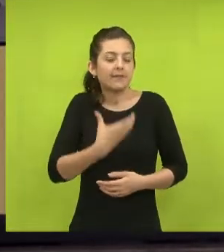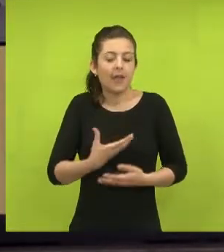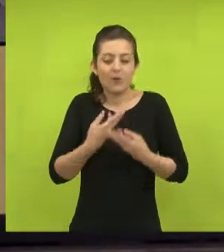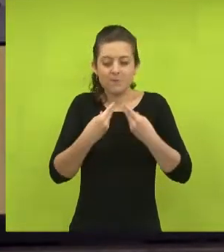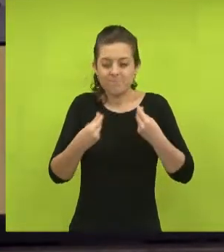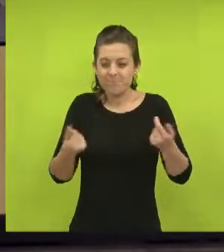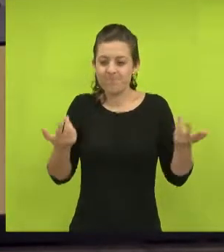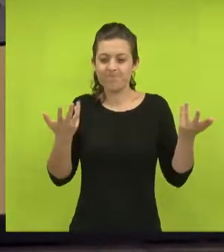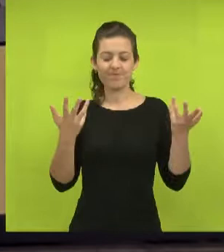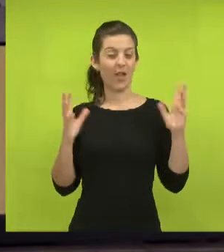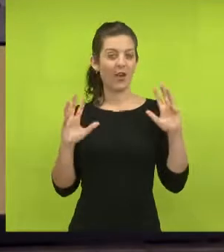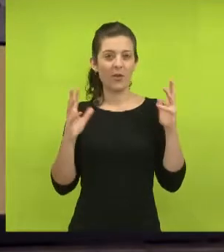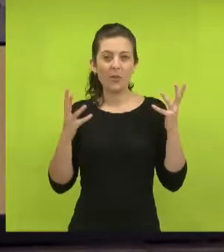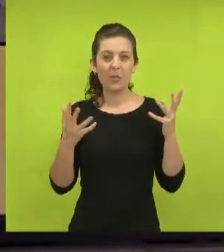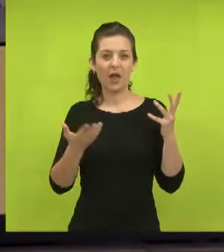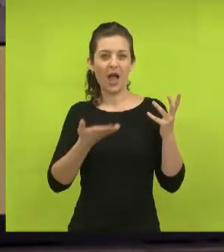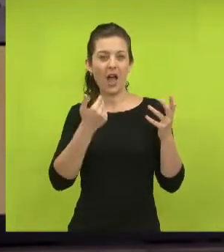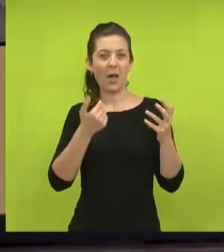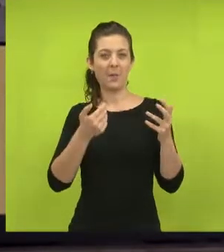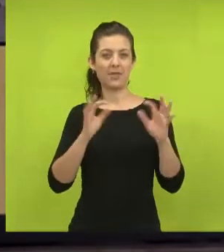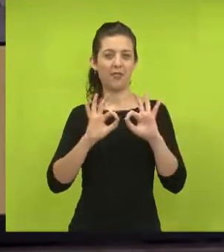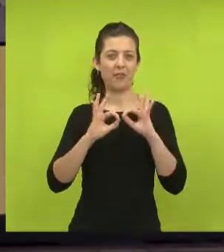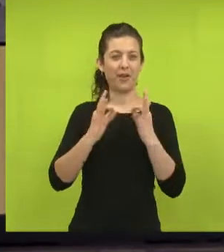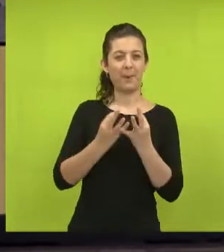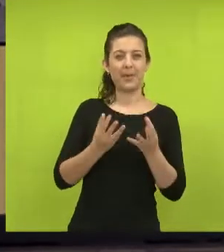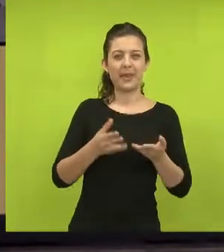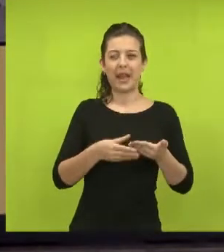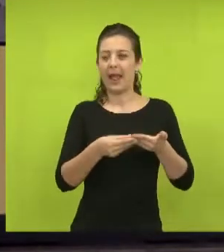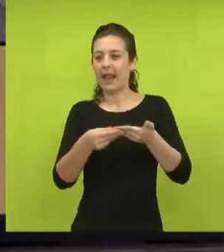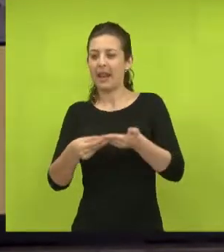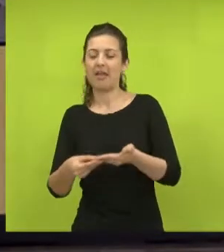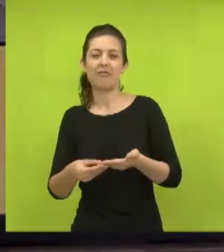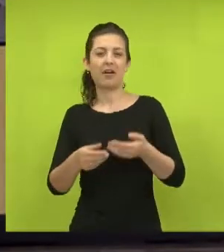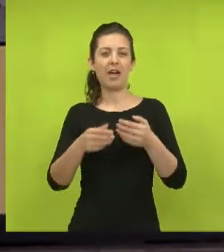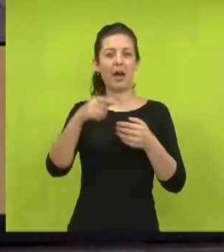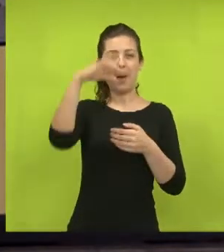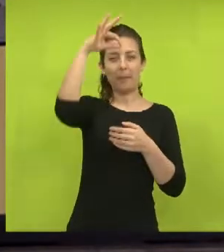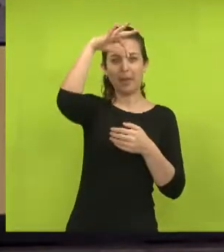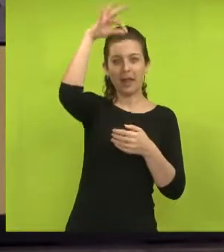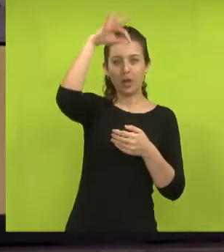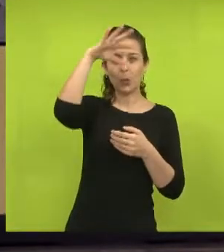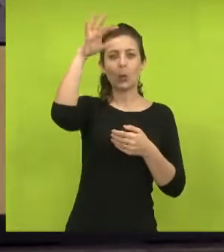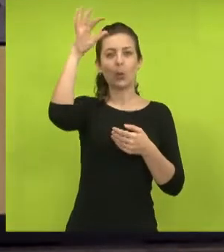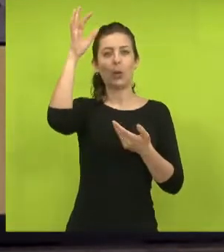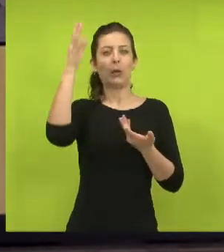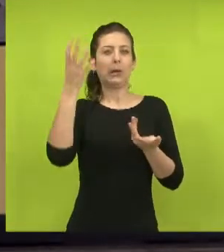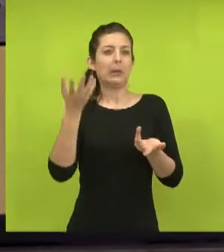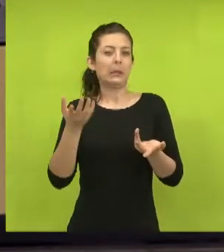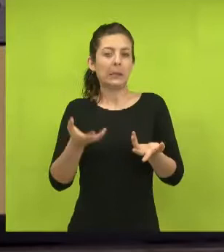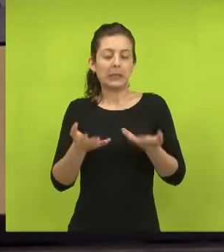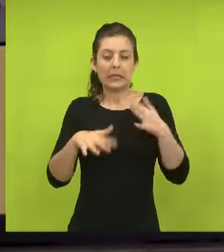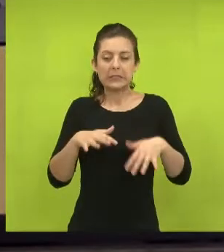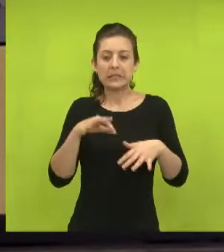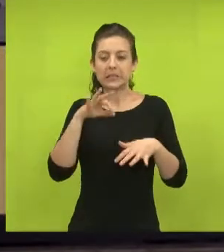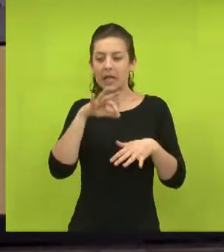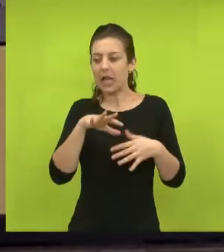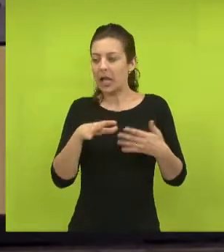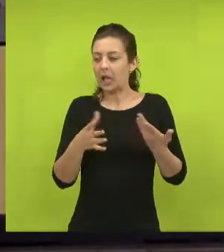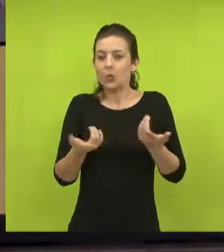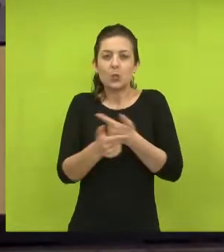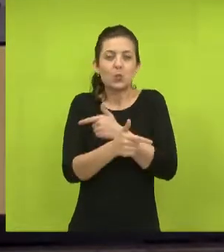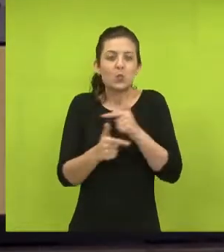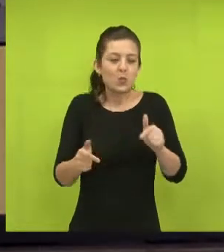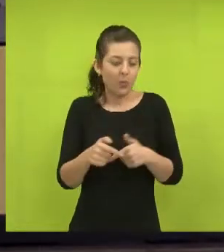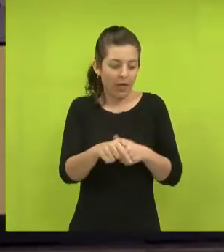convidado para ir almoço em família, tem que levar o peru, o Cester, sei lá, e de repente ele com esse cartão, que não vem